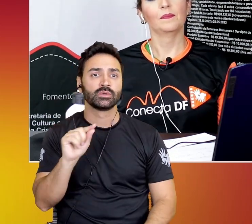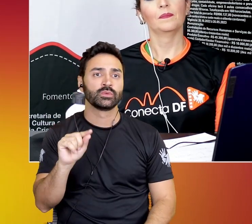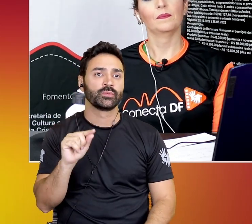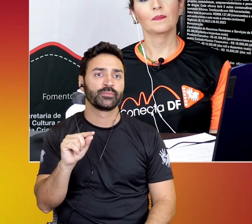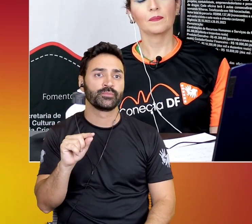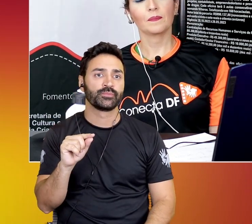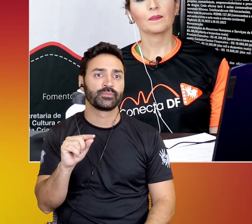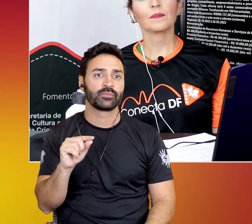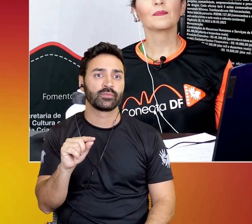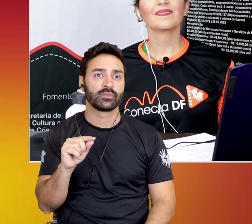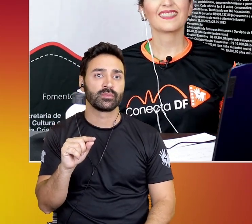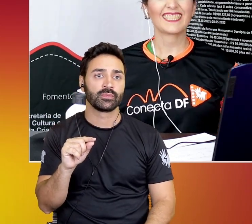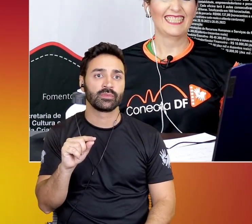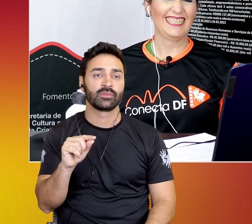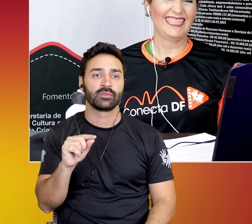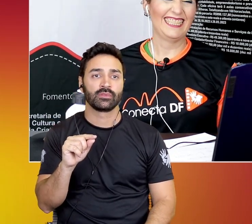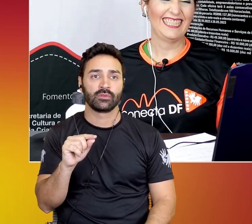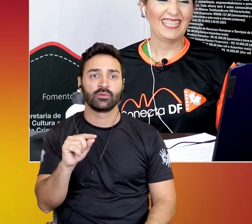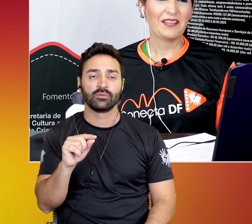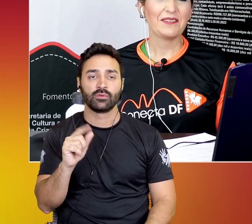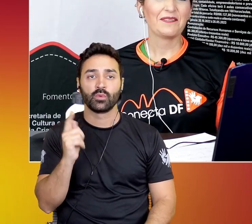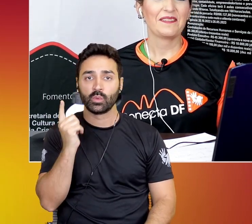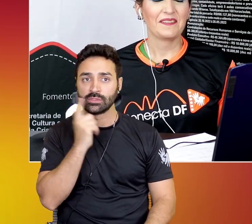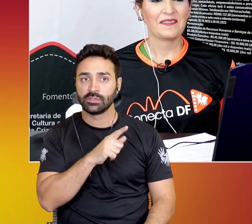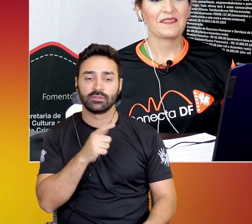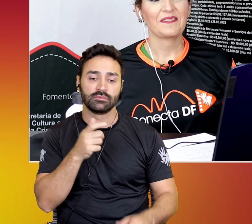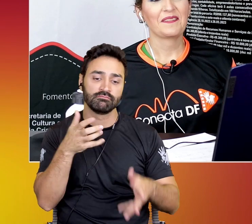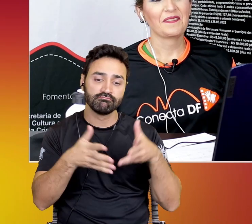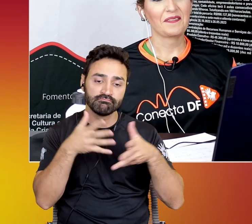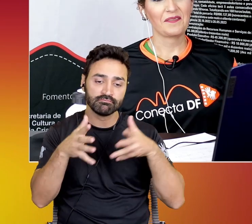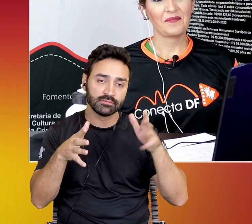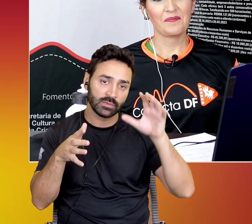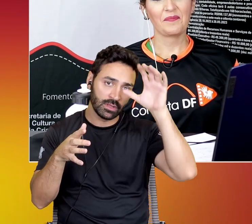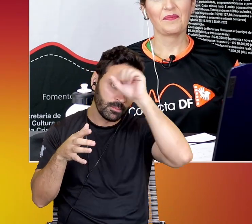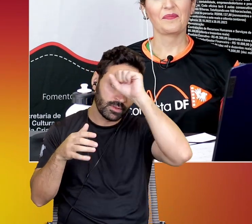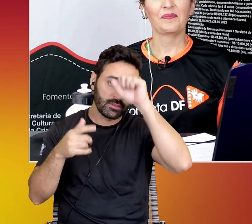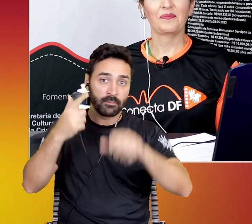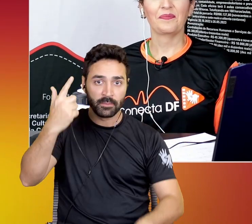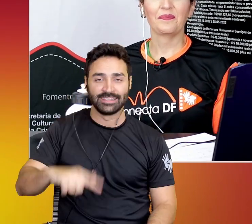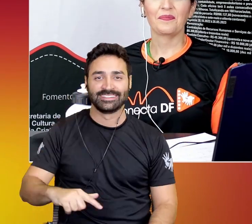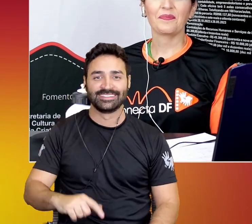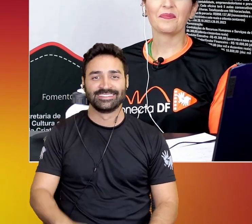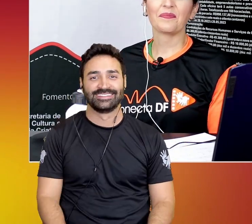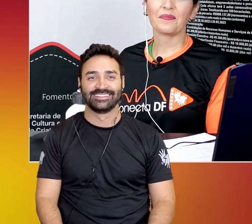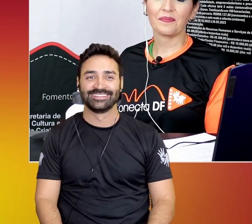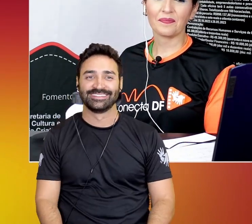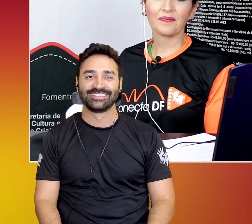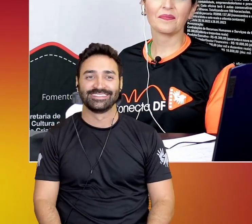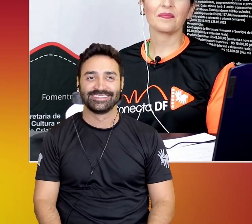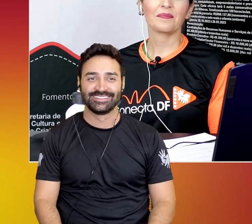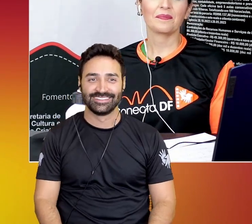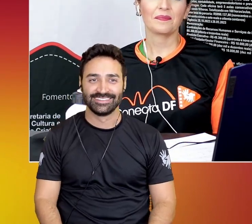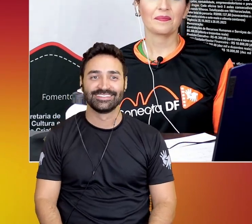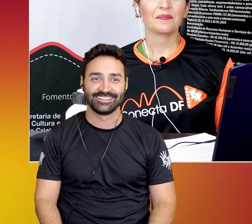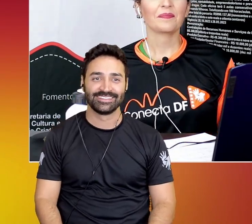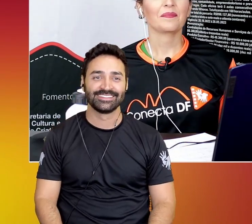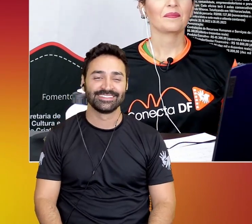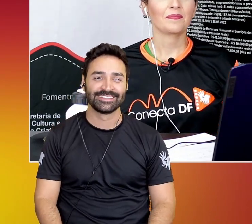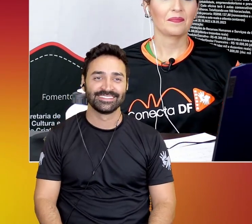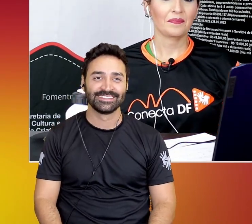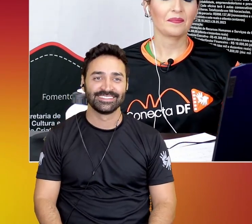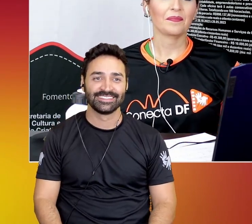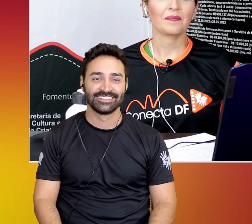poder mexer com os dedinhos, para ir aprendendo um pouquinho mais nos momentos